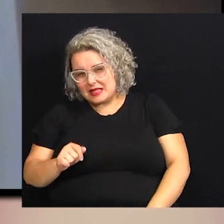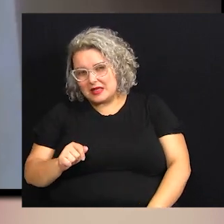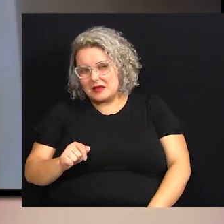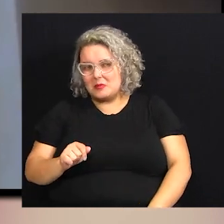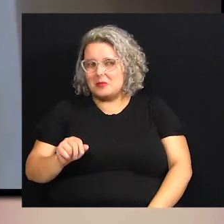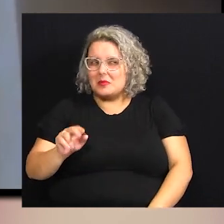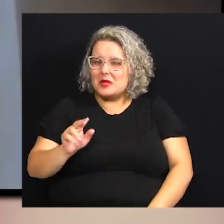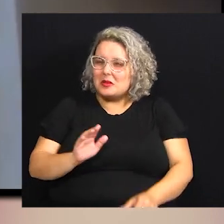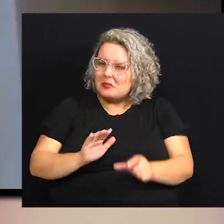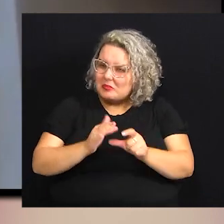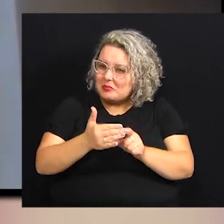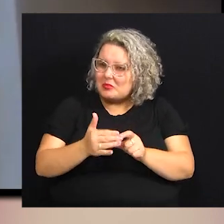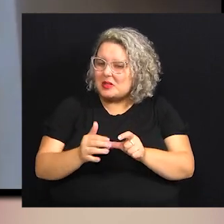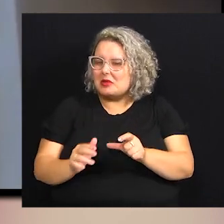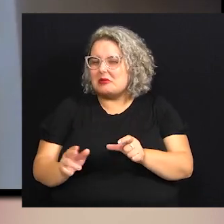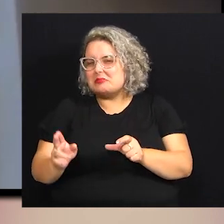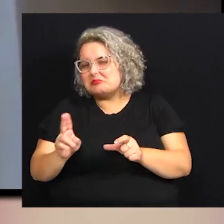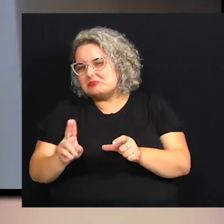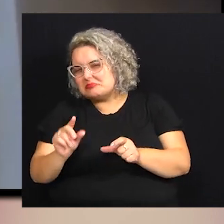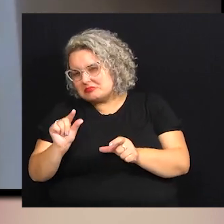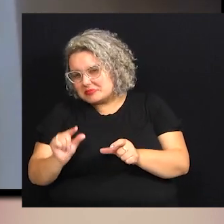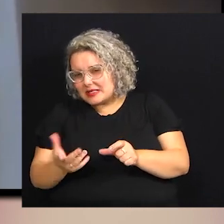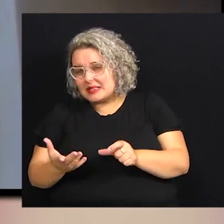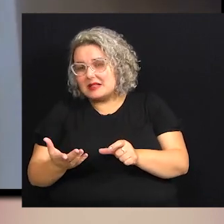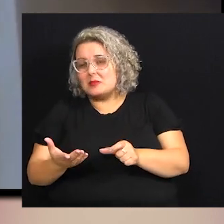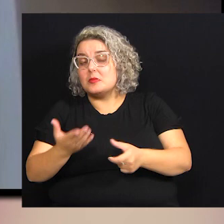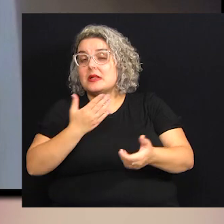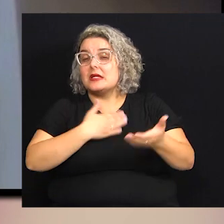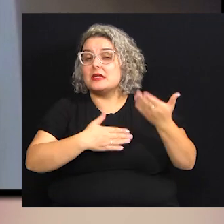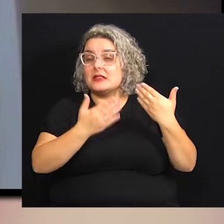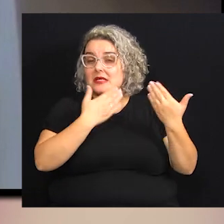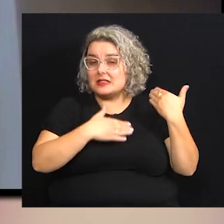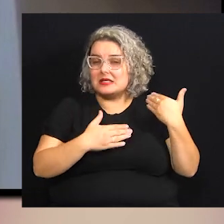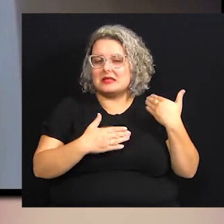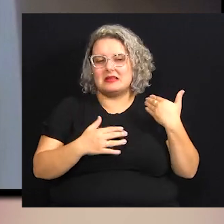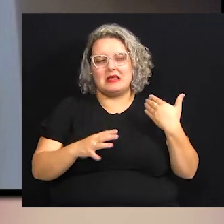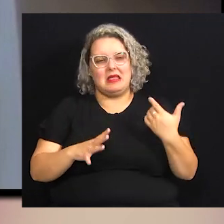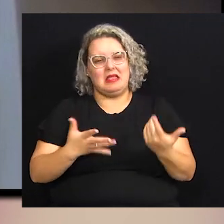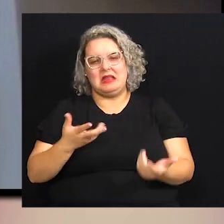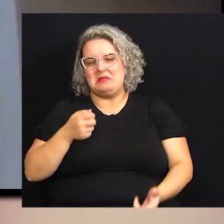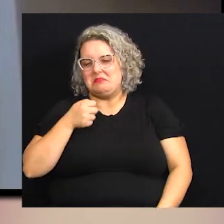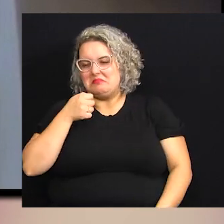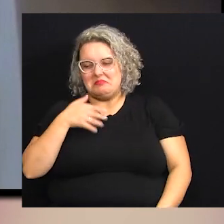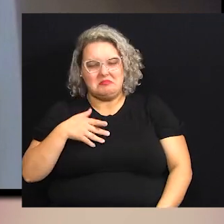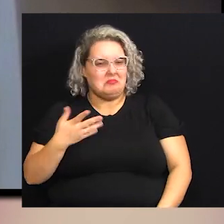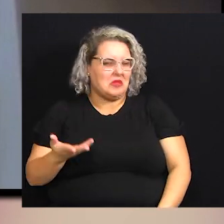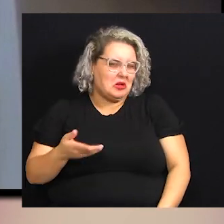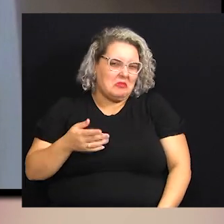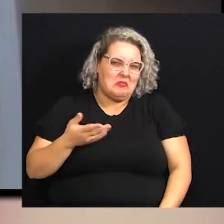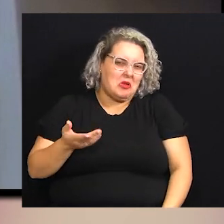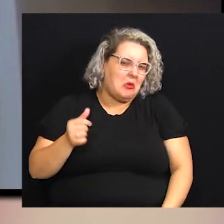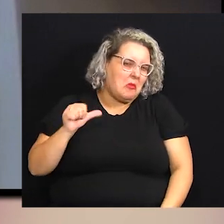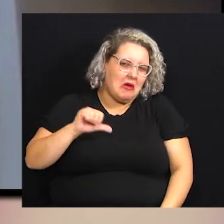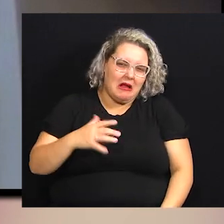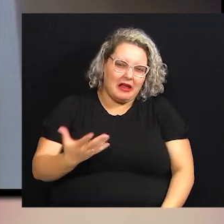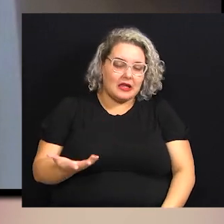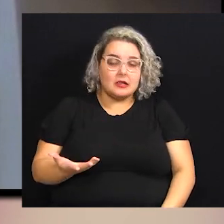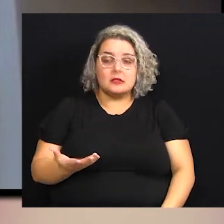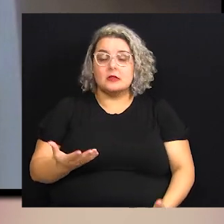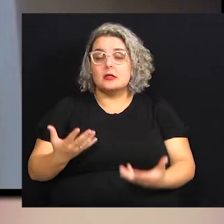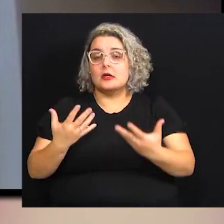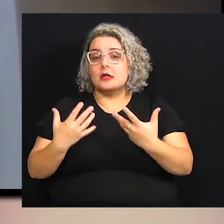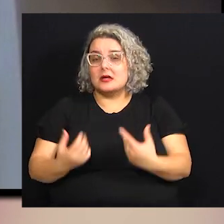em desuso pelo estigma da doença mesmo, que antigamente era deformante, né? E ele recebe